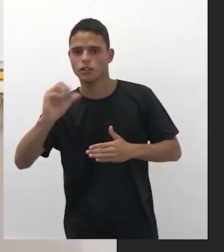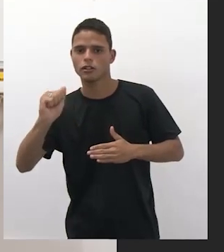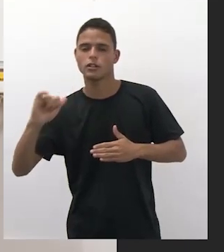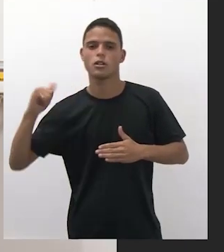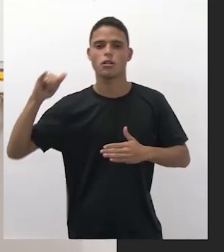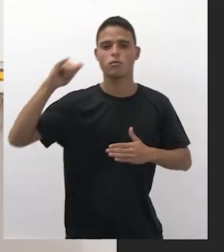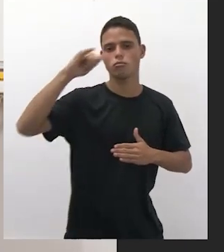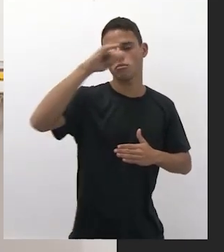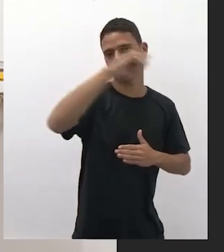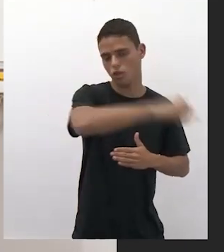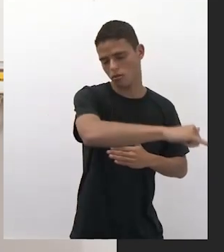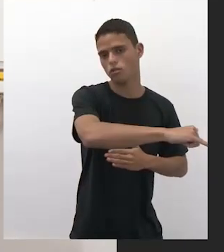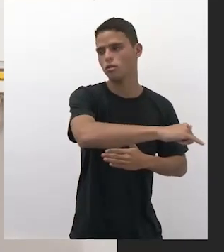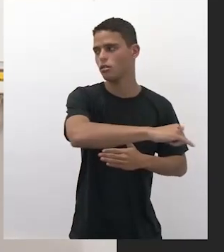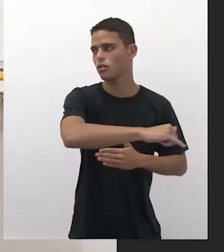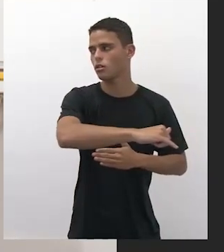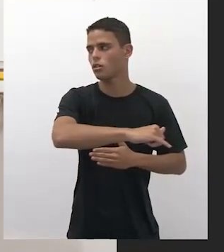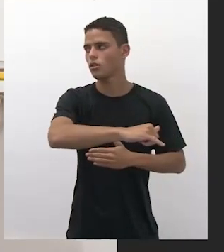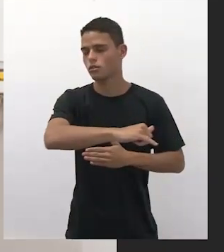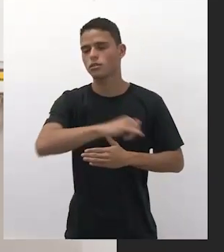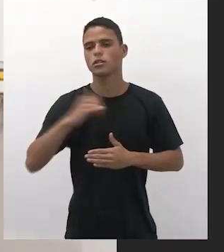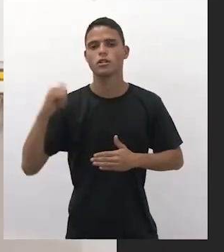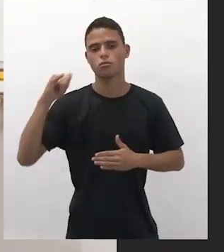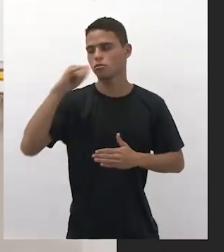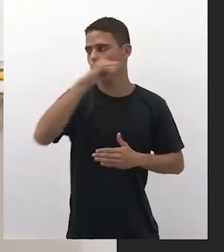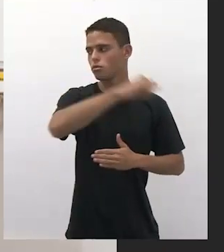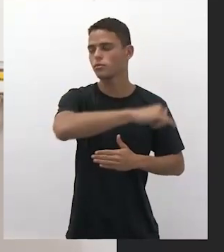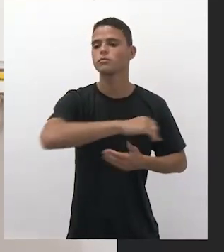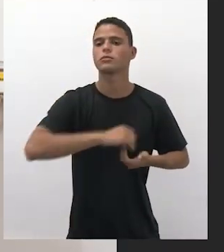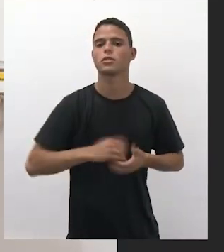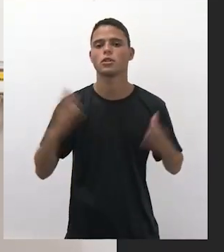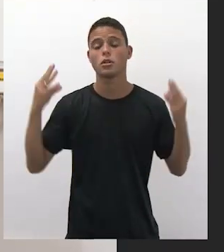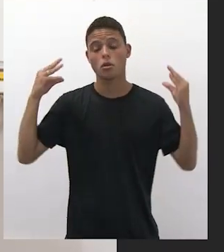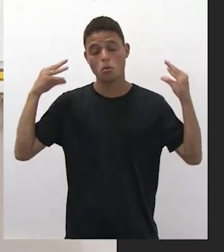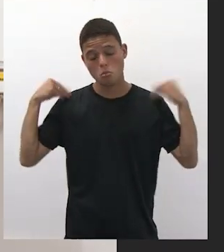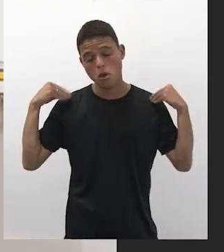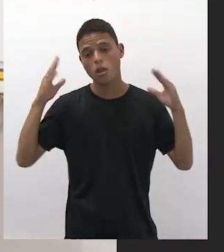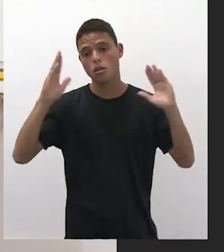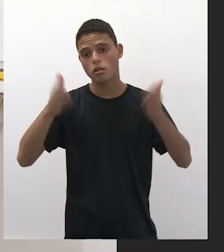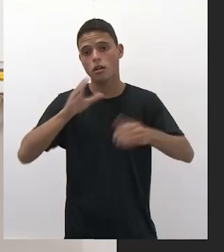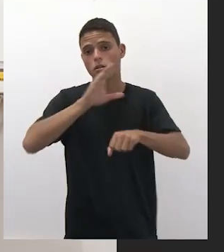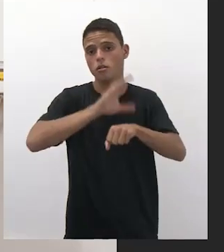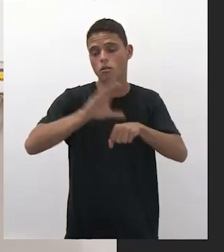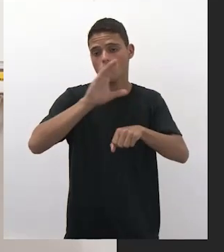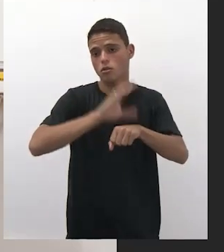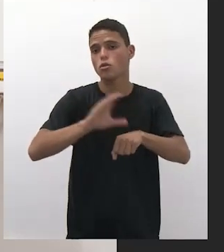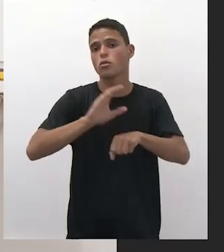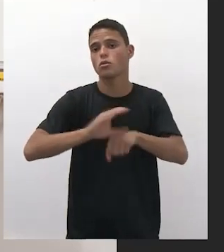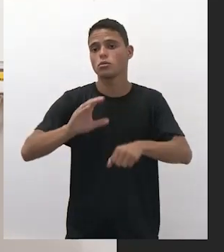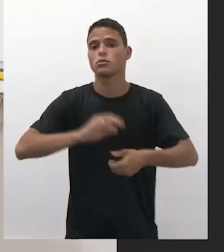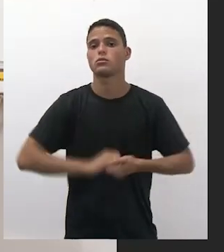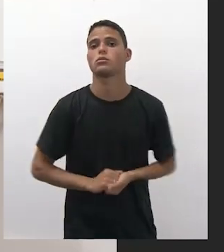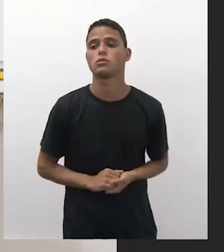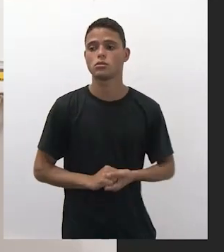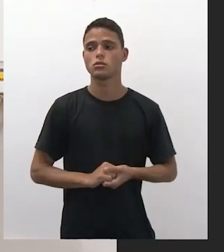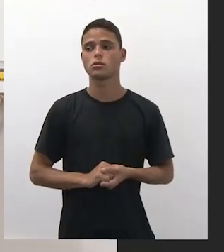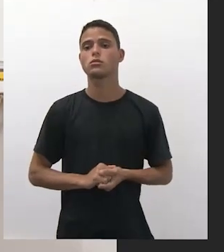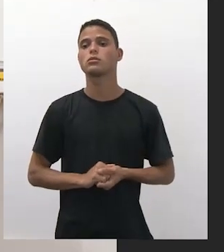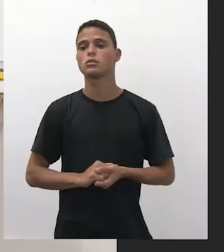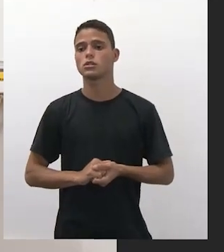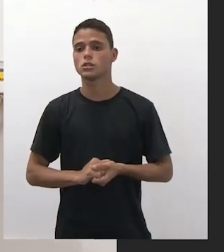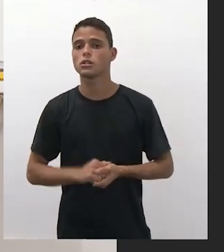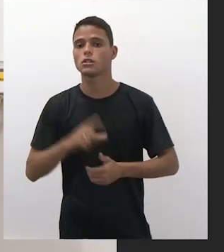Ela fez o curso, quase foi piloto, né, de caça, mas aí ela teve um problema de audição, aí optou